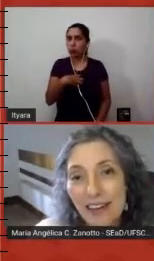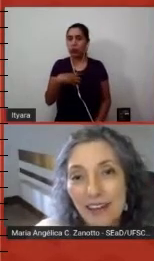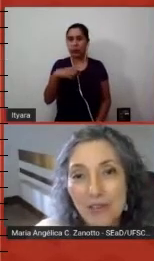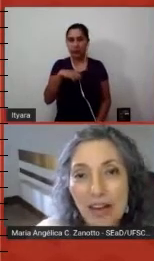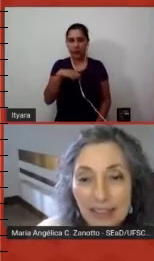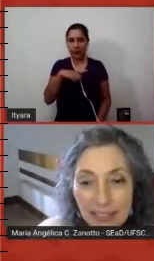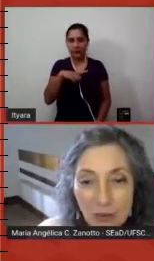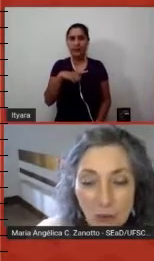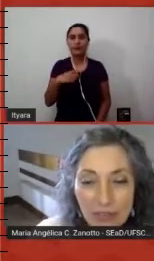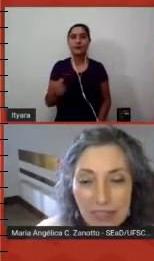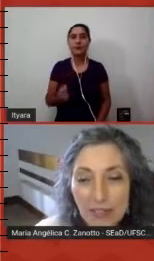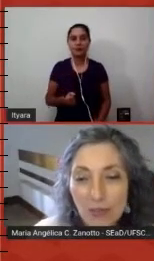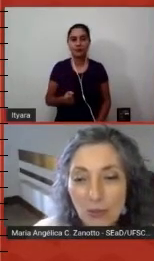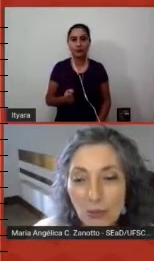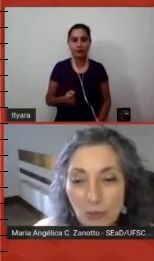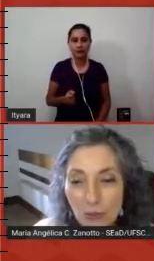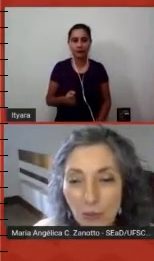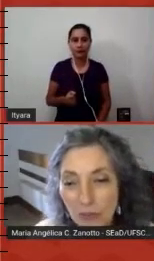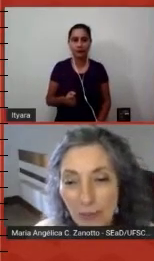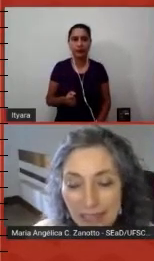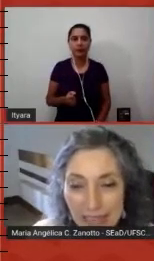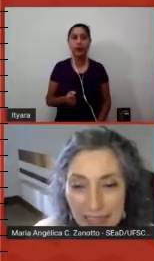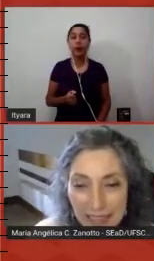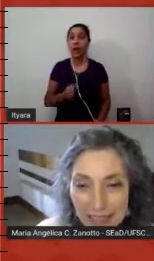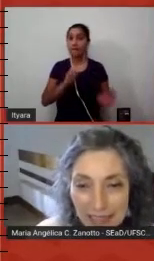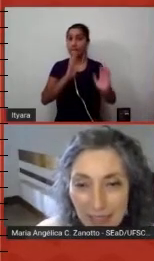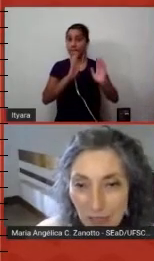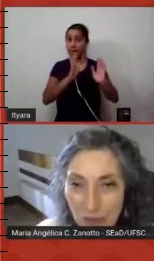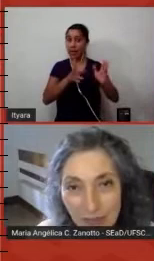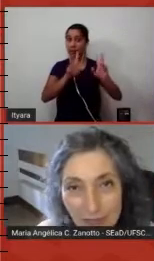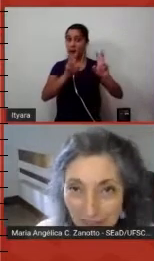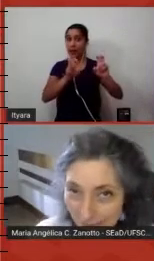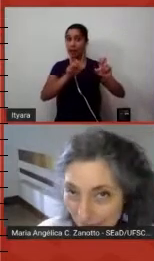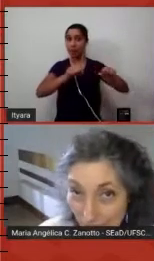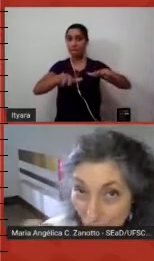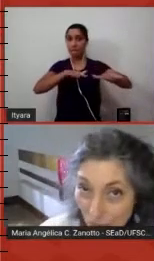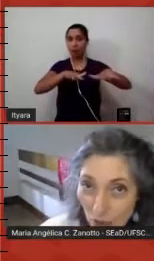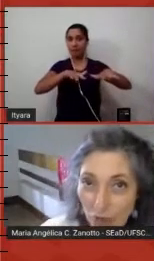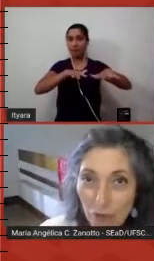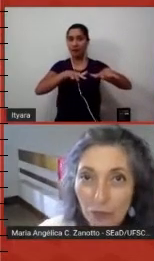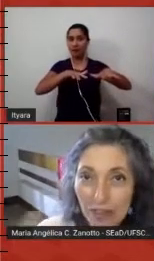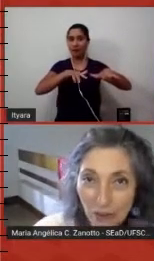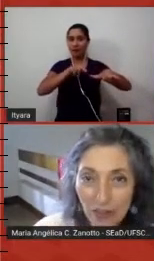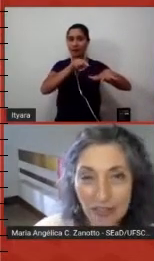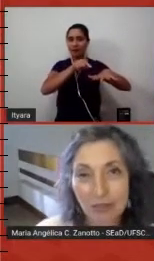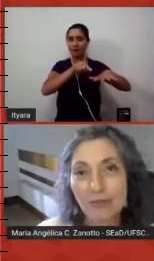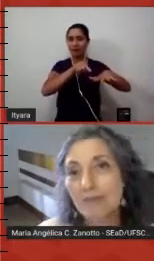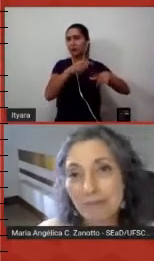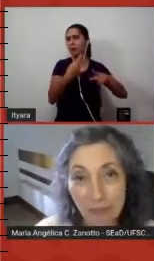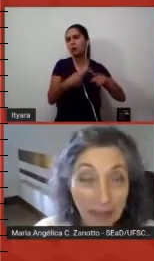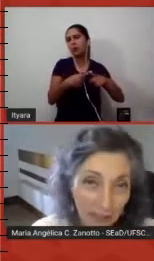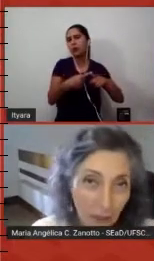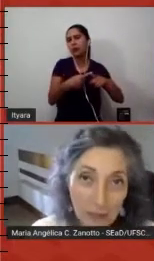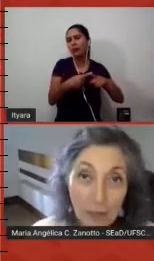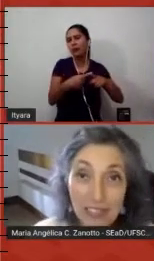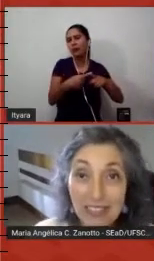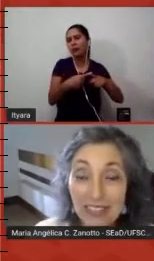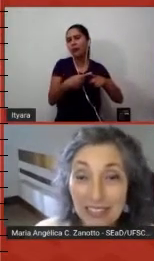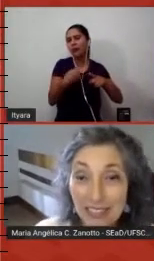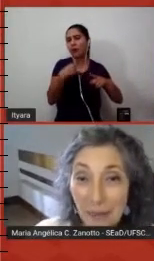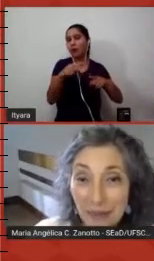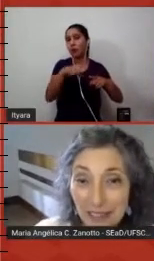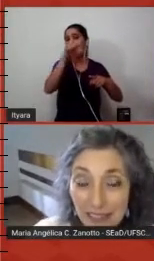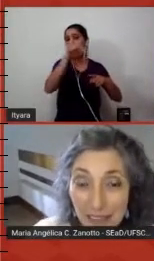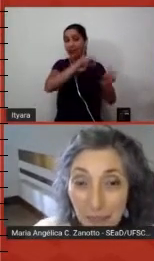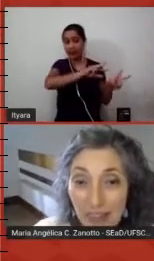e ainda no contexto do Movimenta, né, só dando uma história do porquê que eu optei por